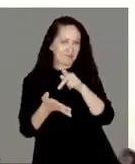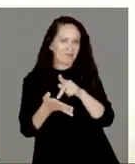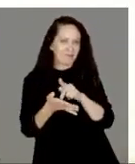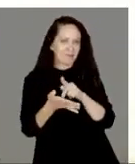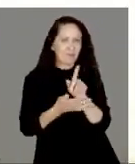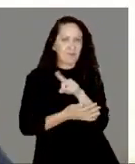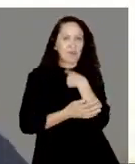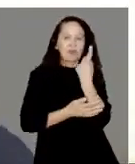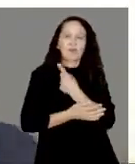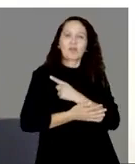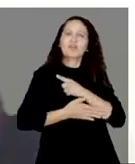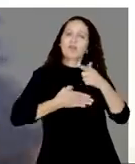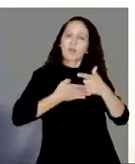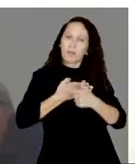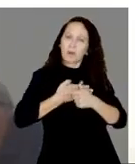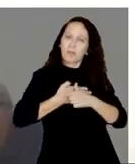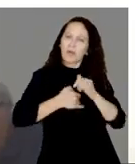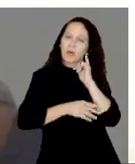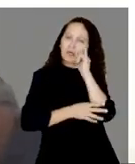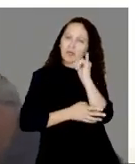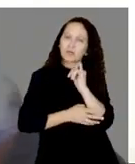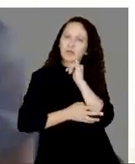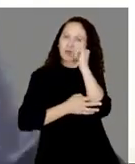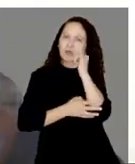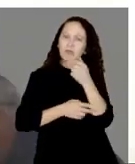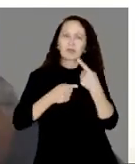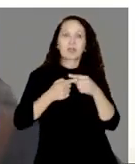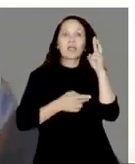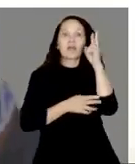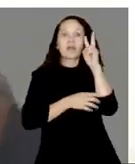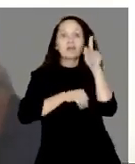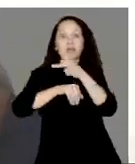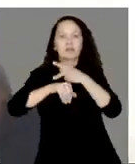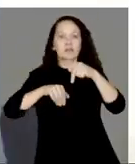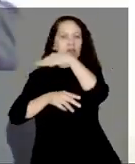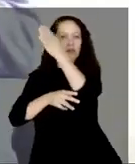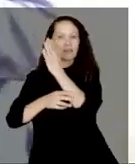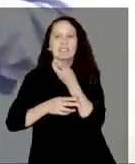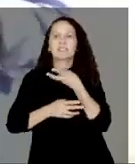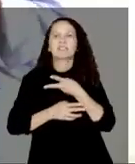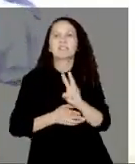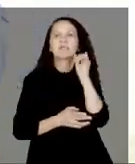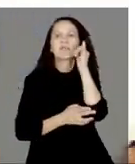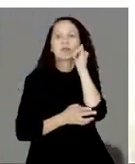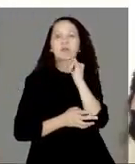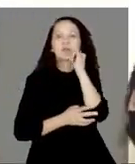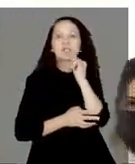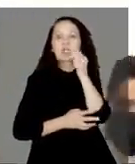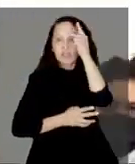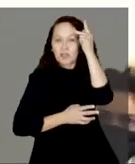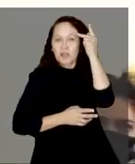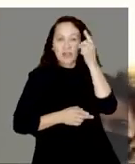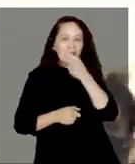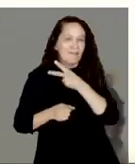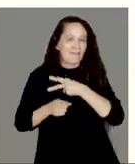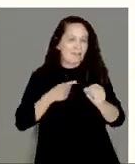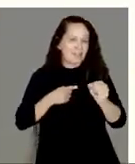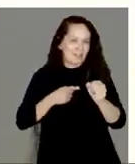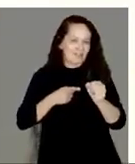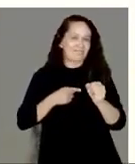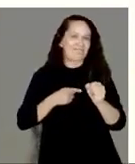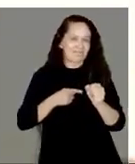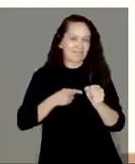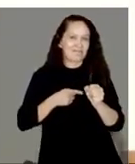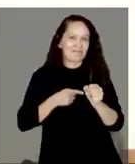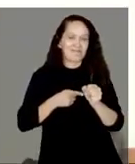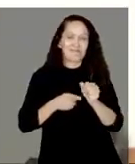última mulher a conquistar o direito do voto, o analfabeto conquistar o direito do voto, a meninada com 16 anos